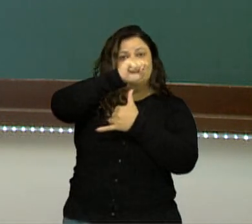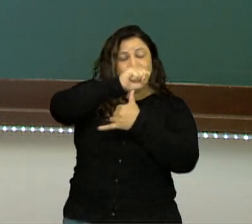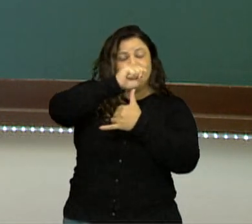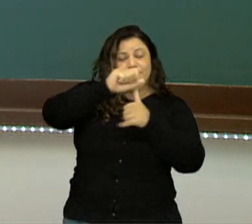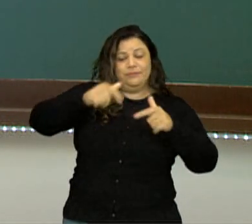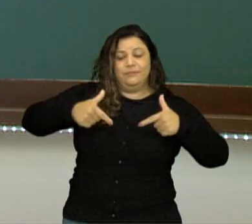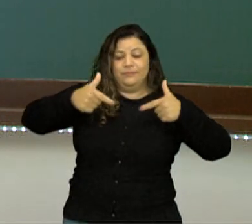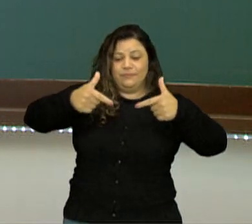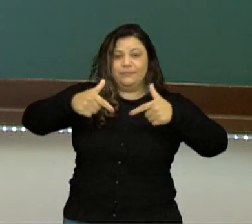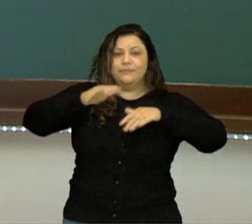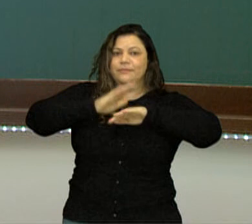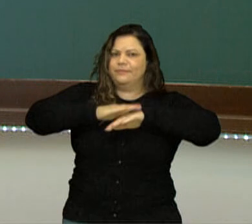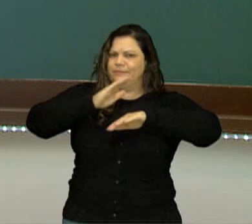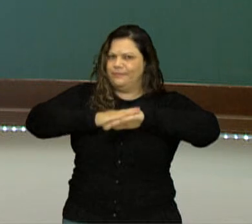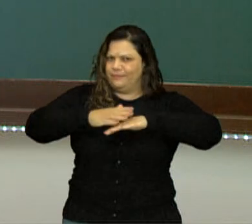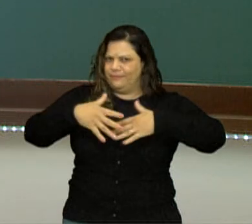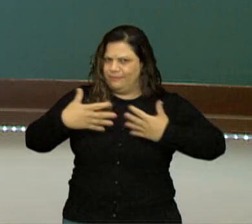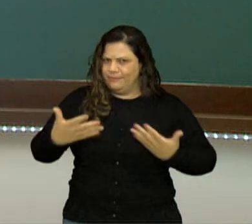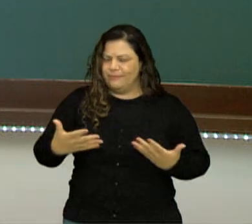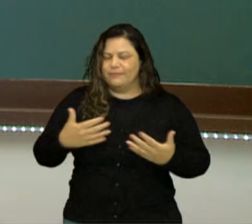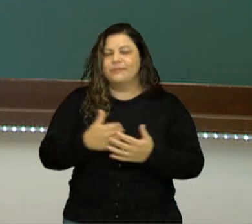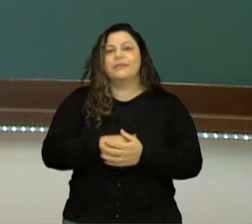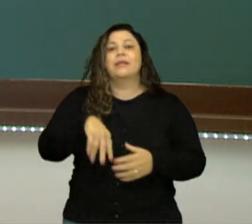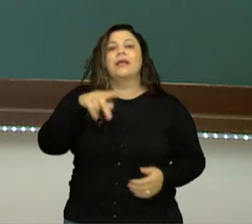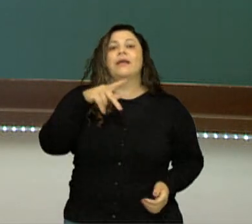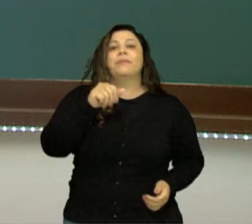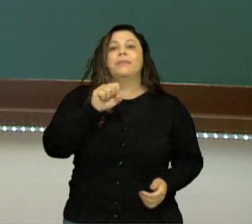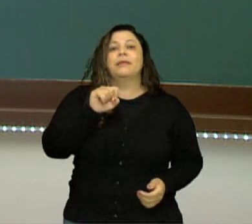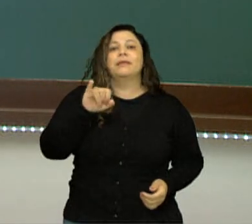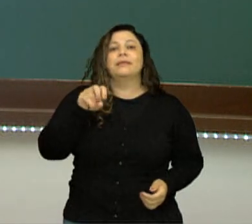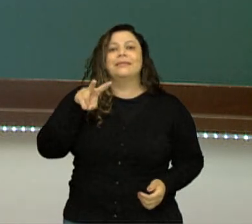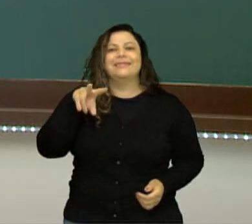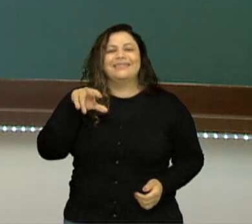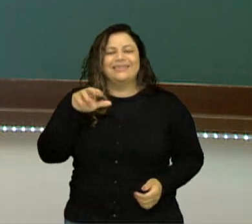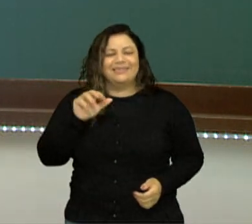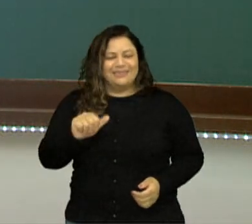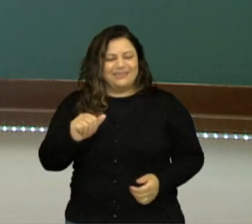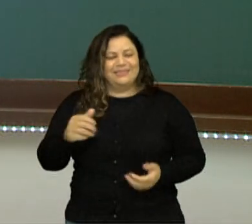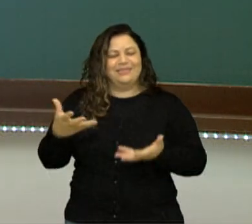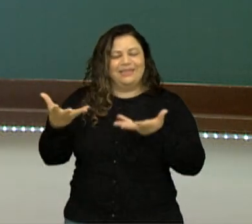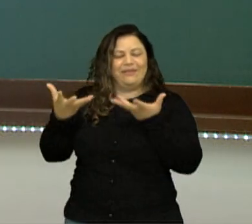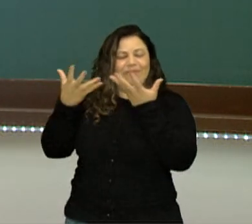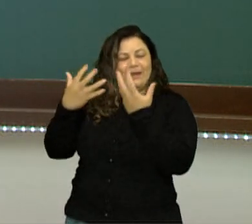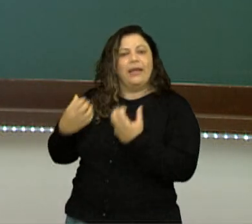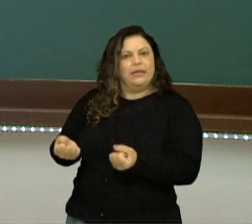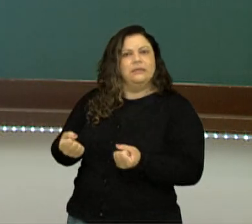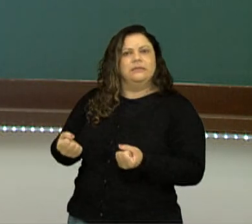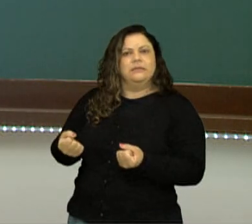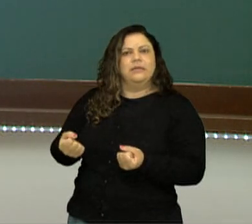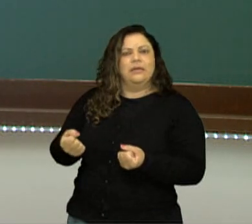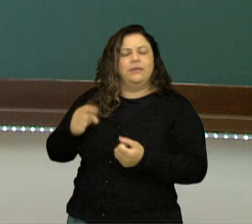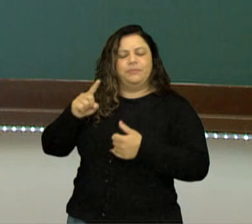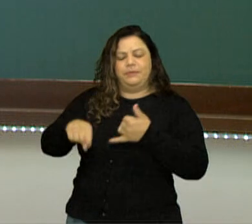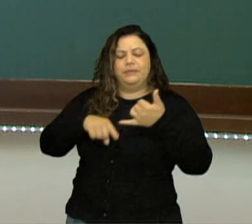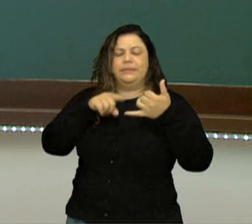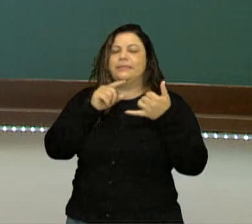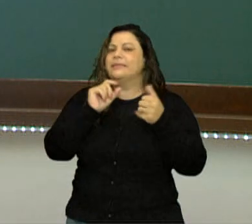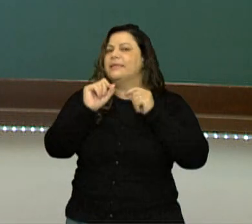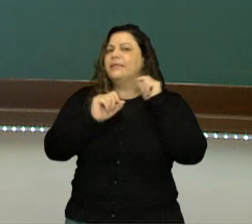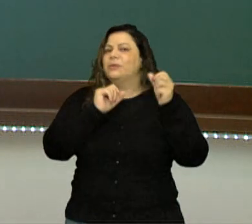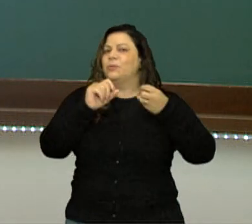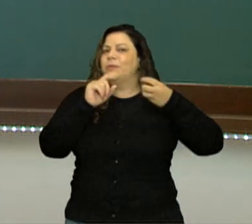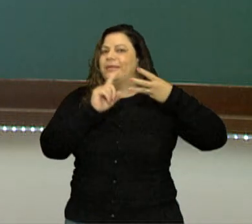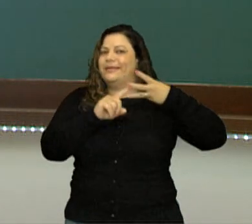ação. Passiva, o sujeito ele sofre a ação. Temos a voz reflexiva.